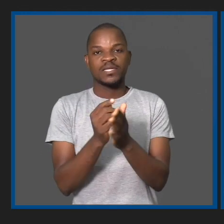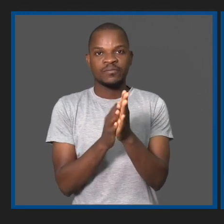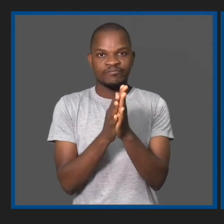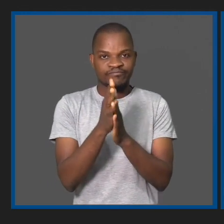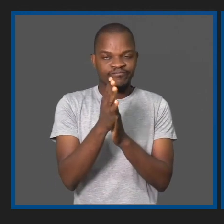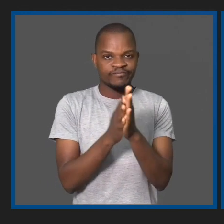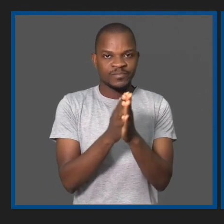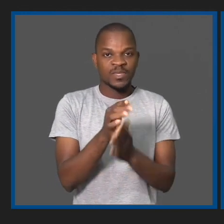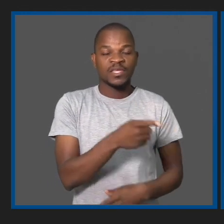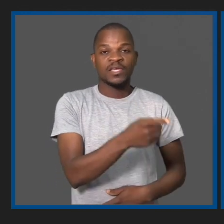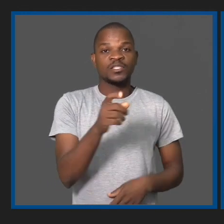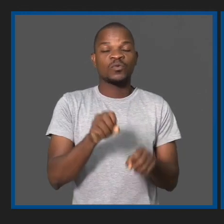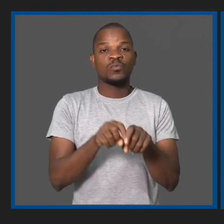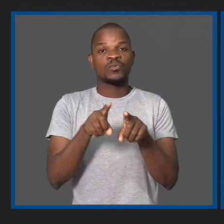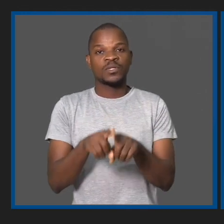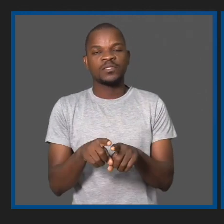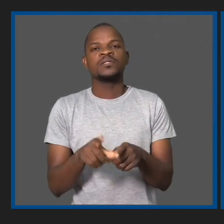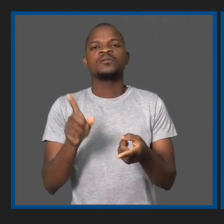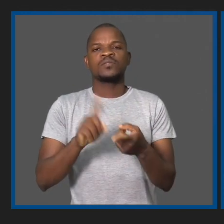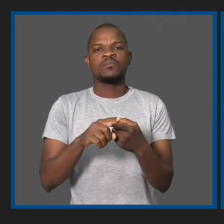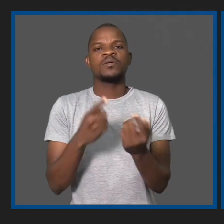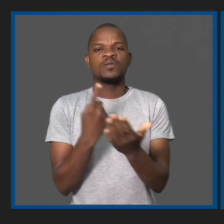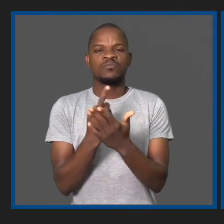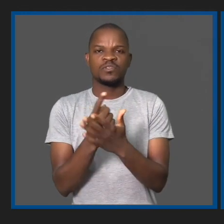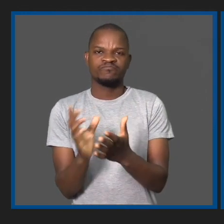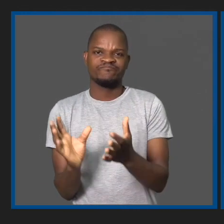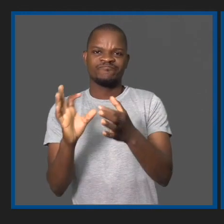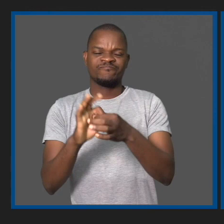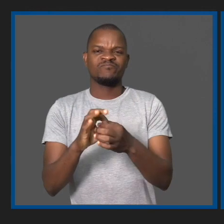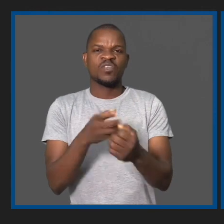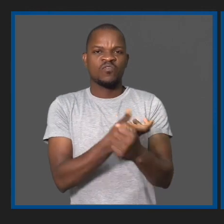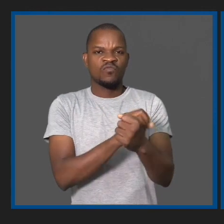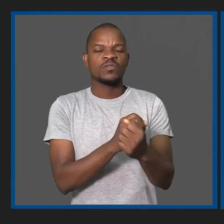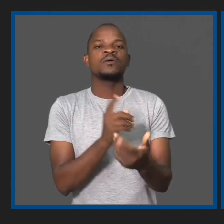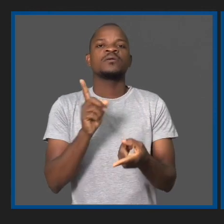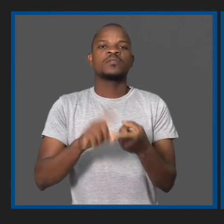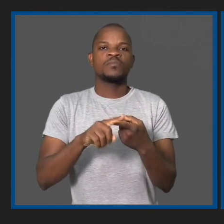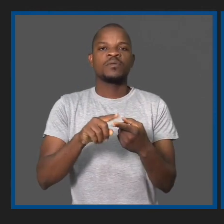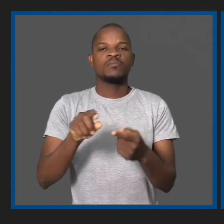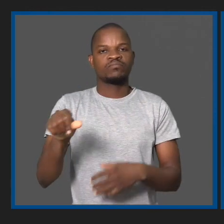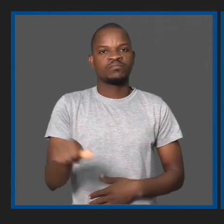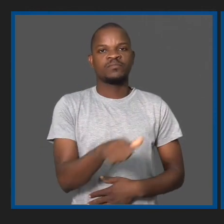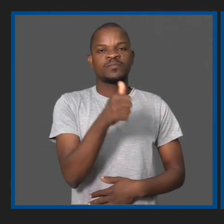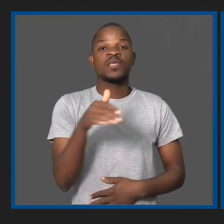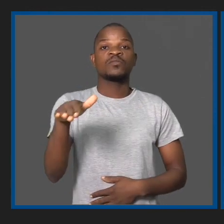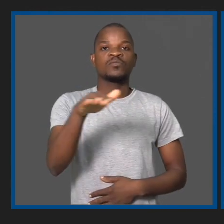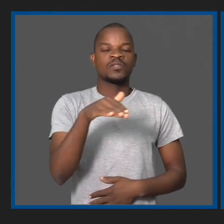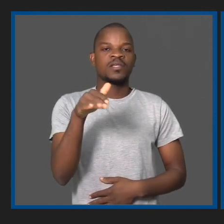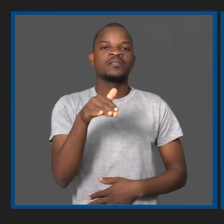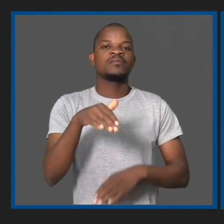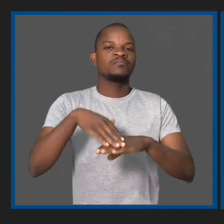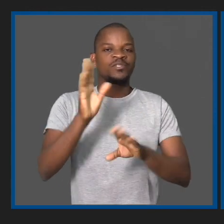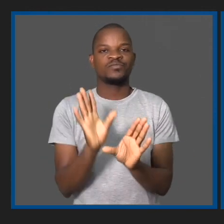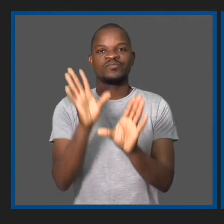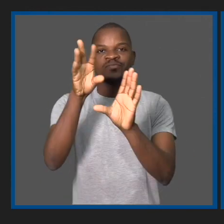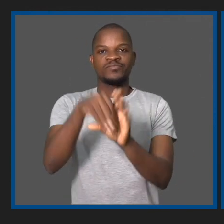devemos aproveitar estas oportunidades e unir esforços para assegurar uma sociedade